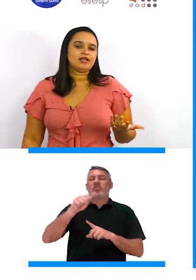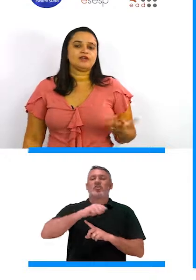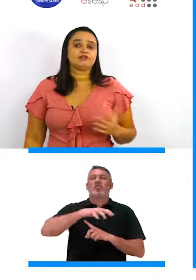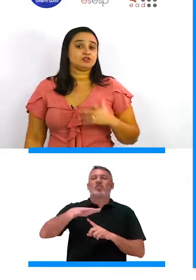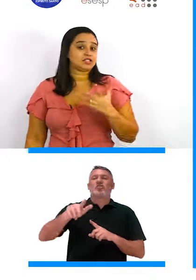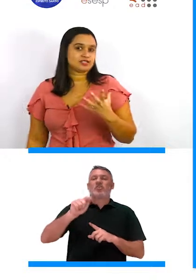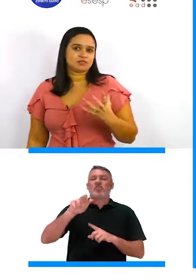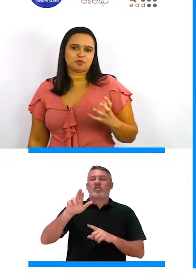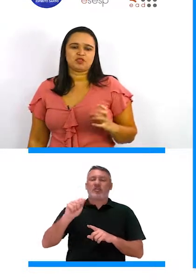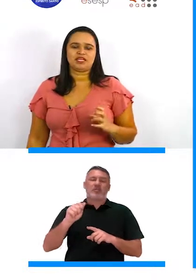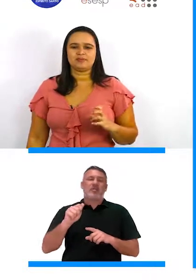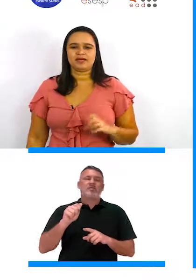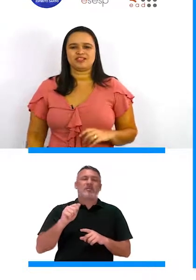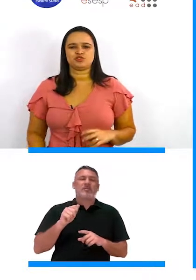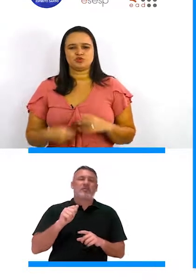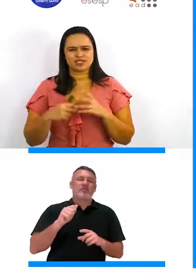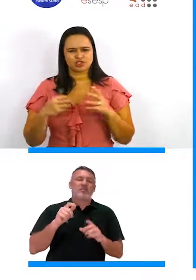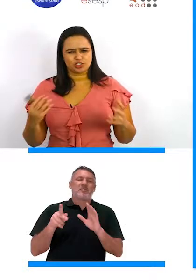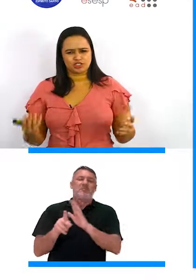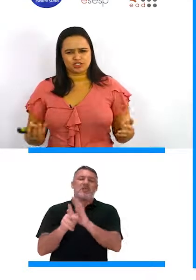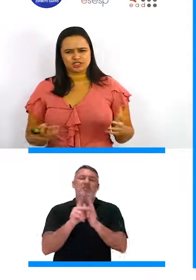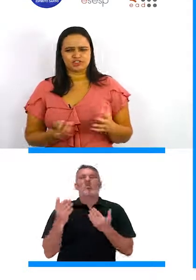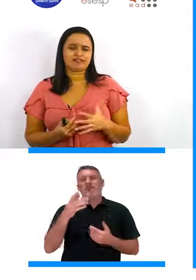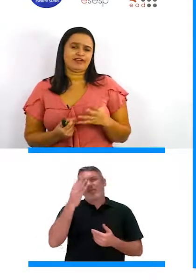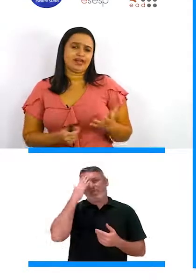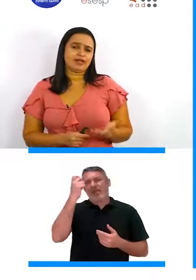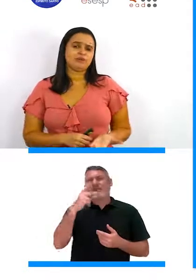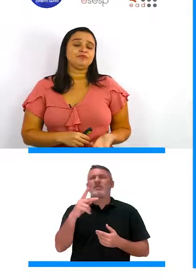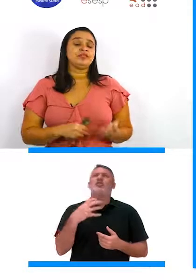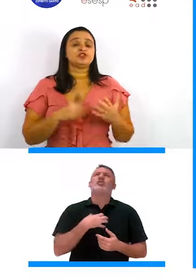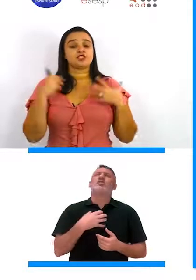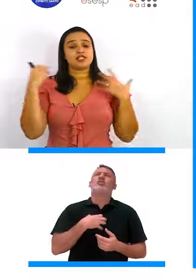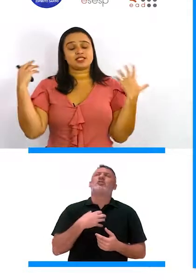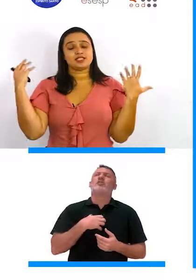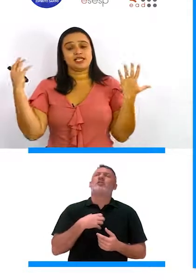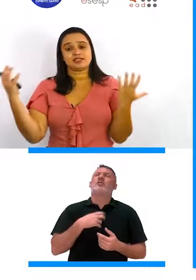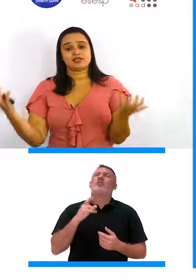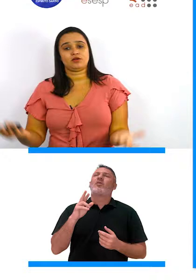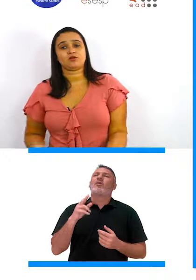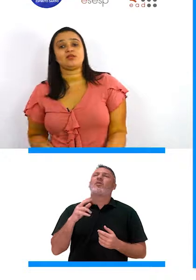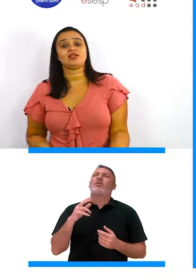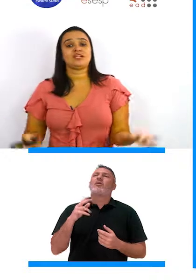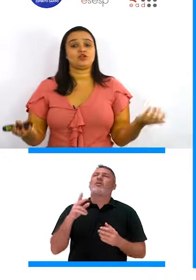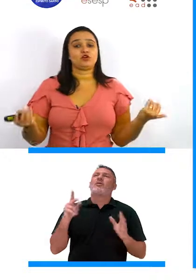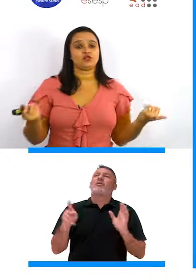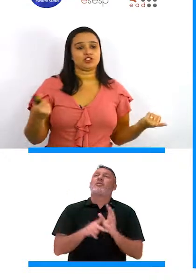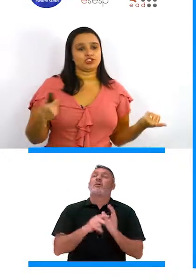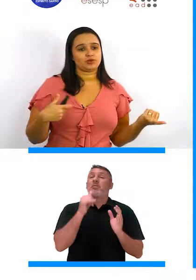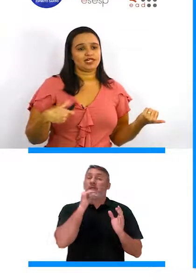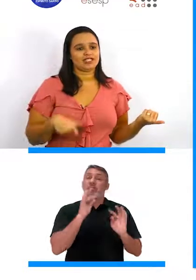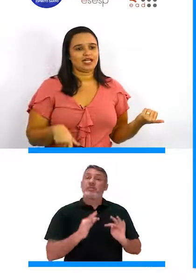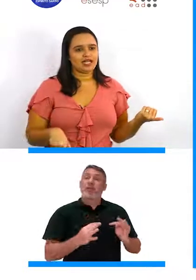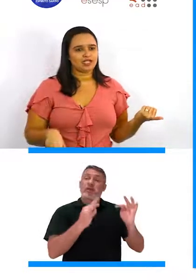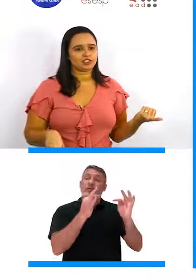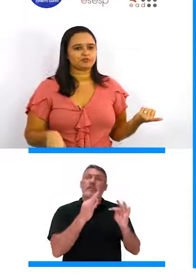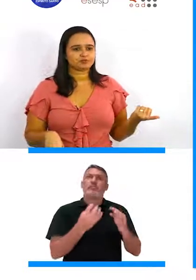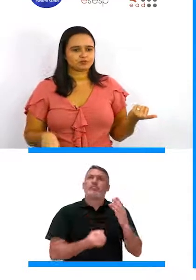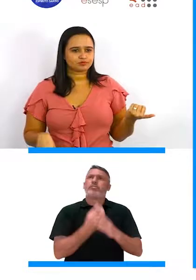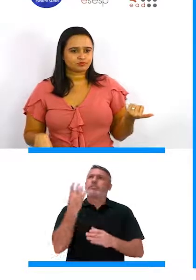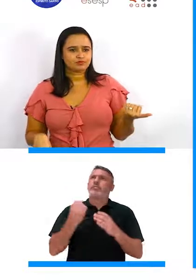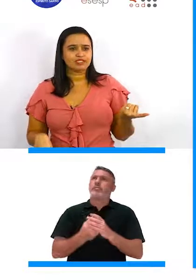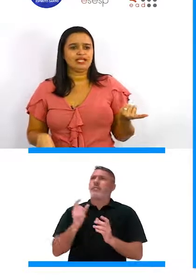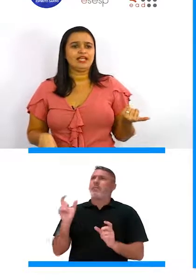né? Vocês podem lembrar de inúmeras gírias que já falaram, gírias que nasceram com a tecnologia, com a